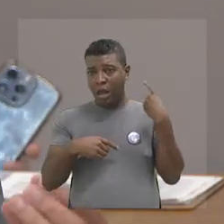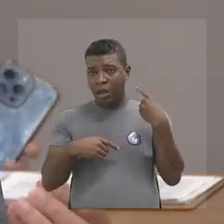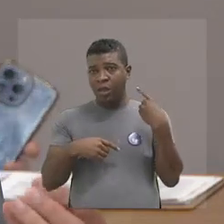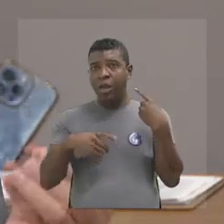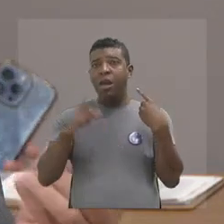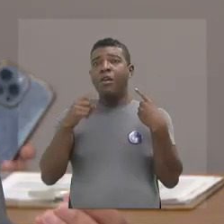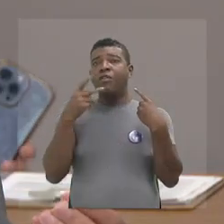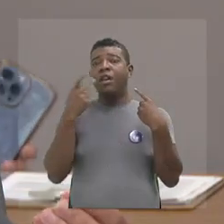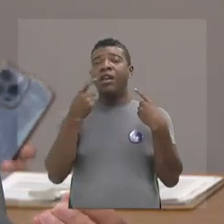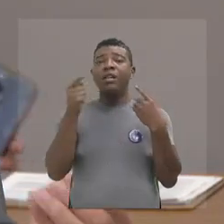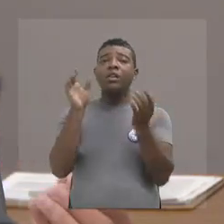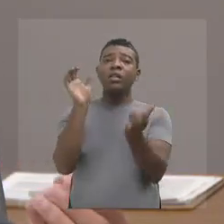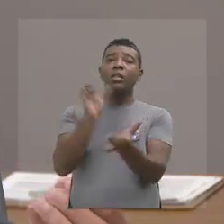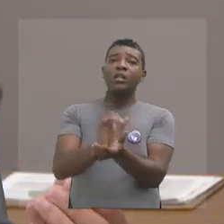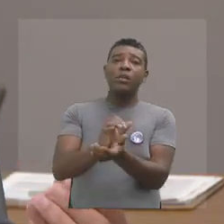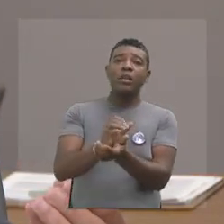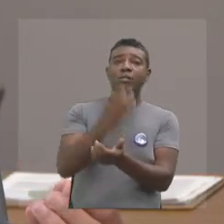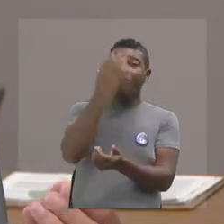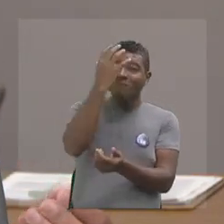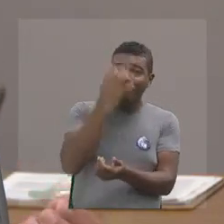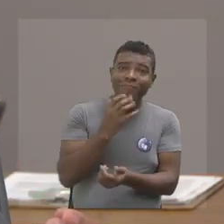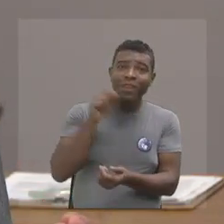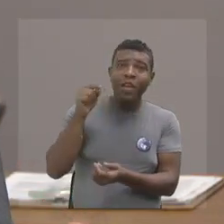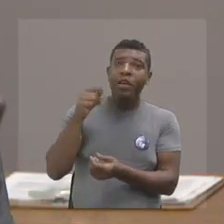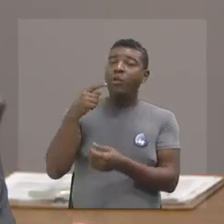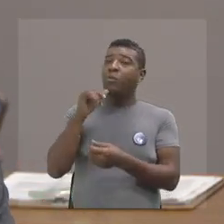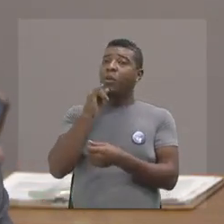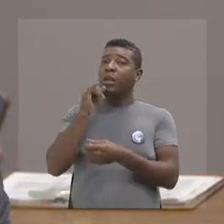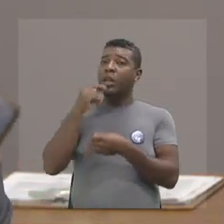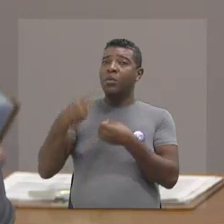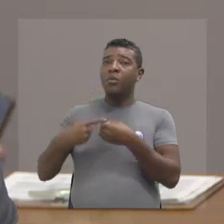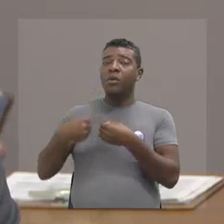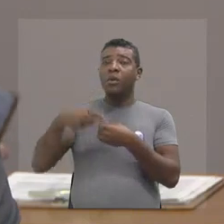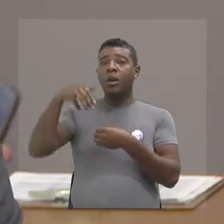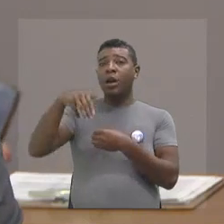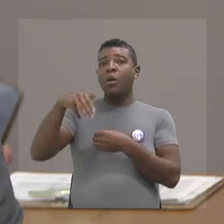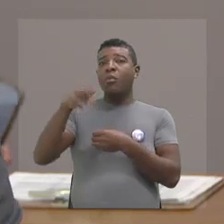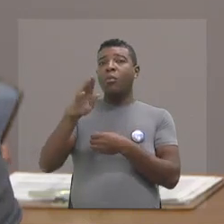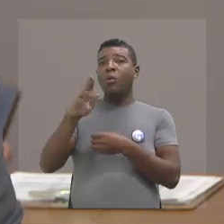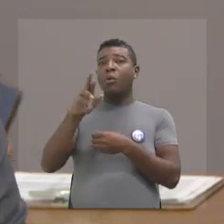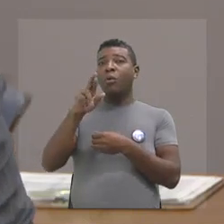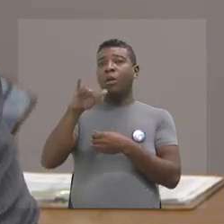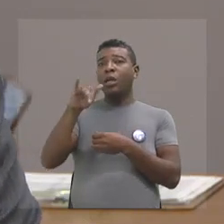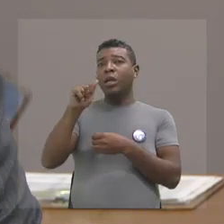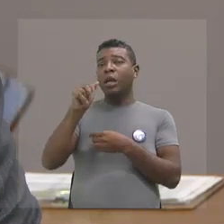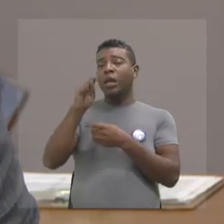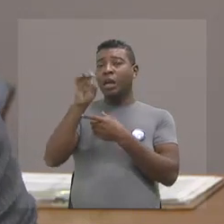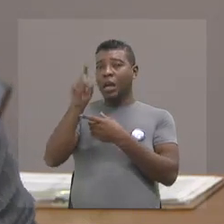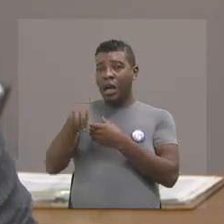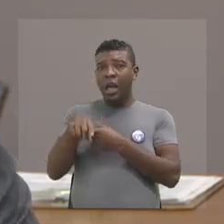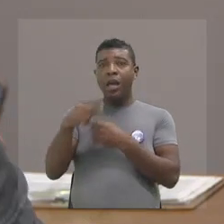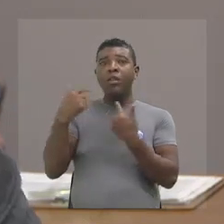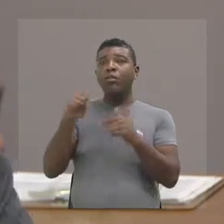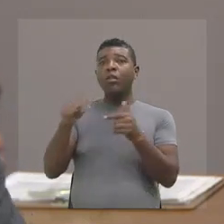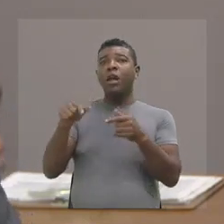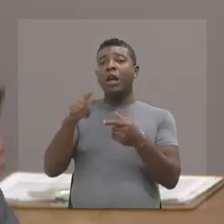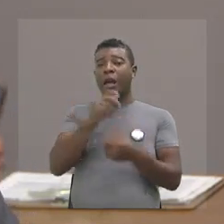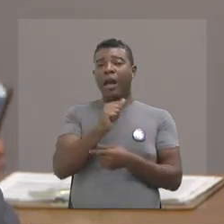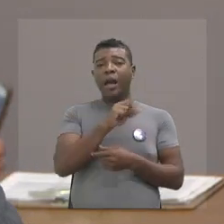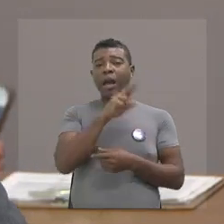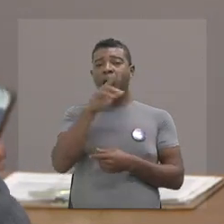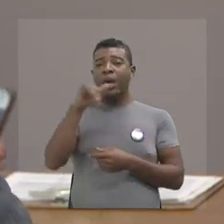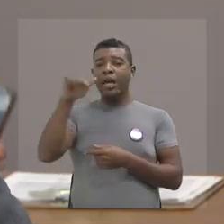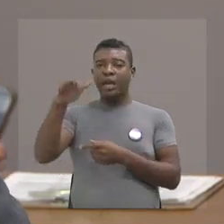graves por exemplo Muriaé ela licenciou Um aterro sanitário sem a rima é vários outros